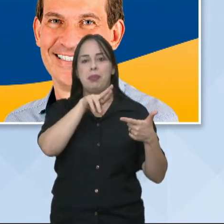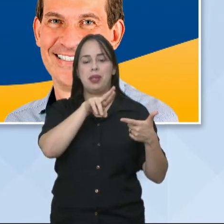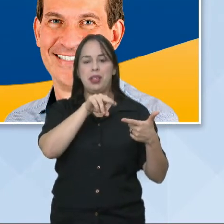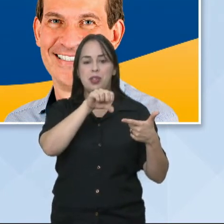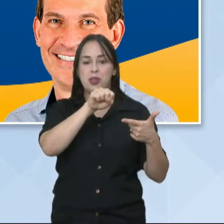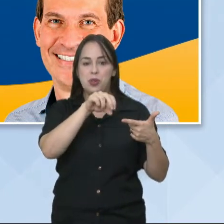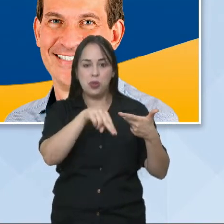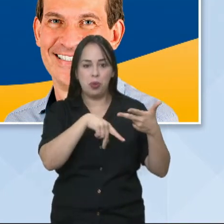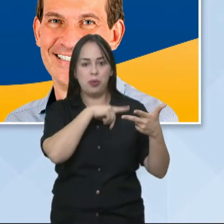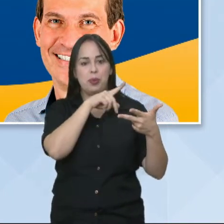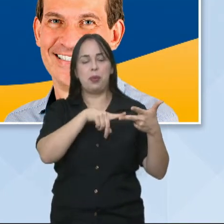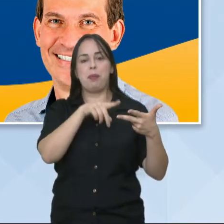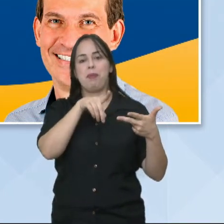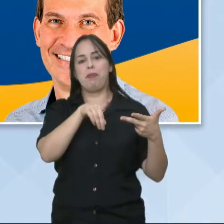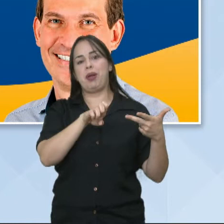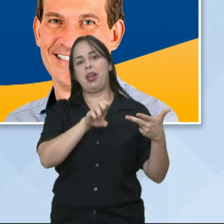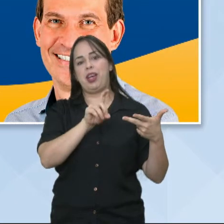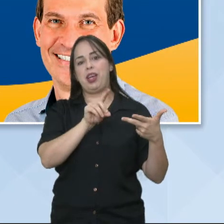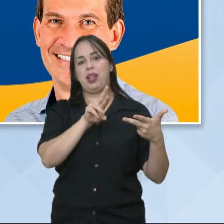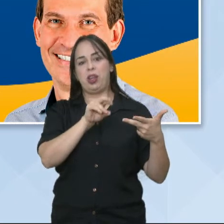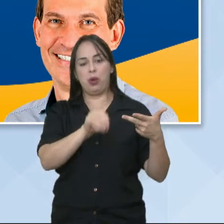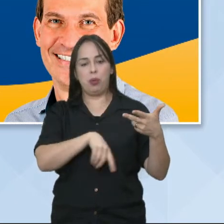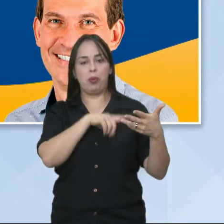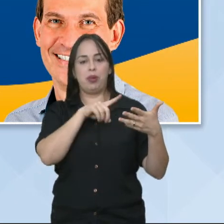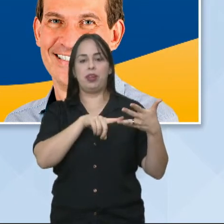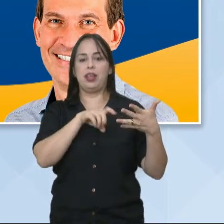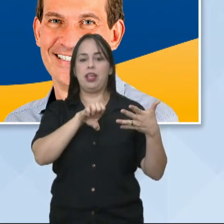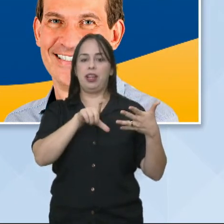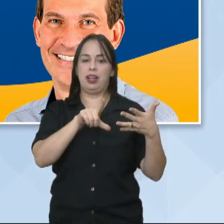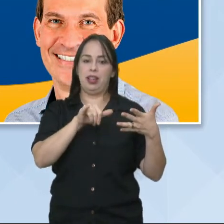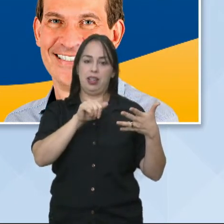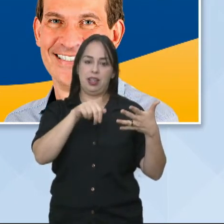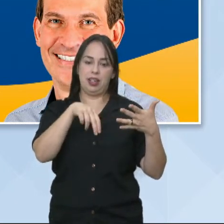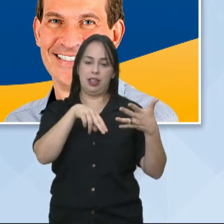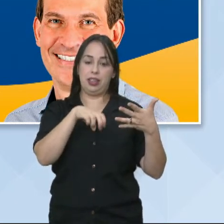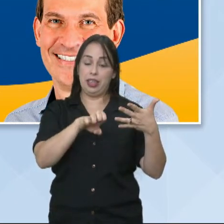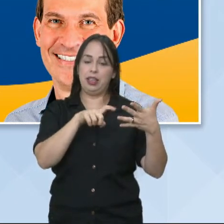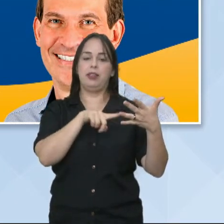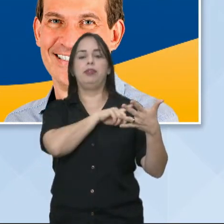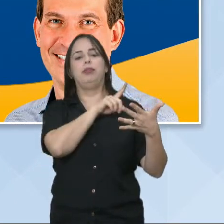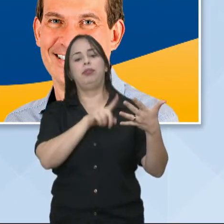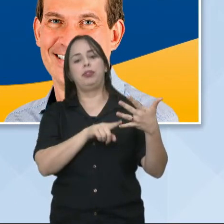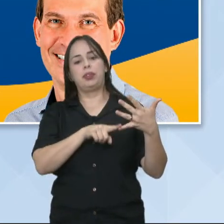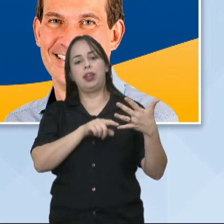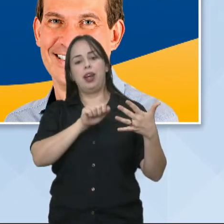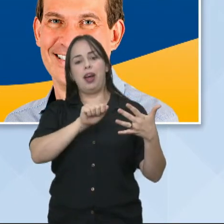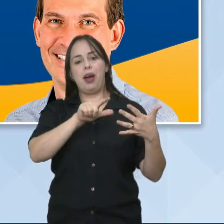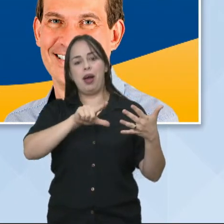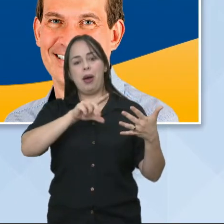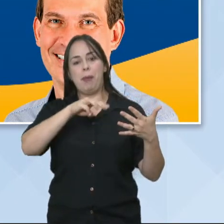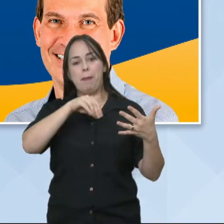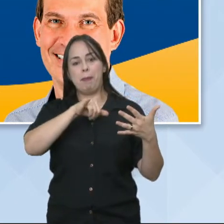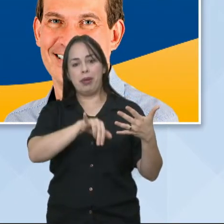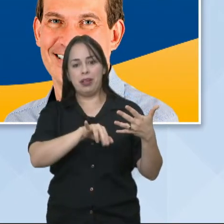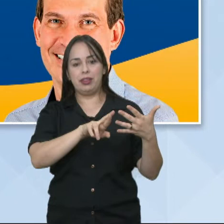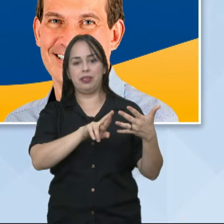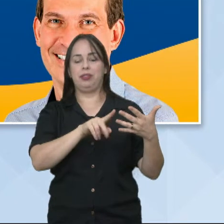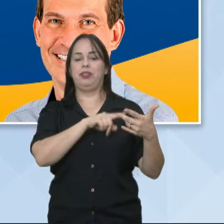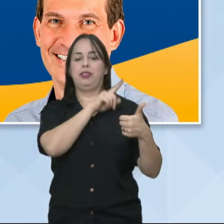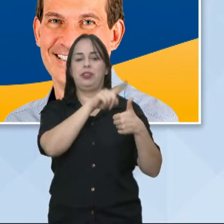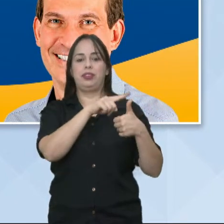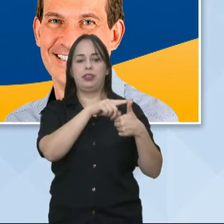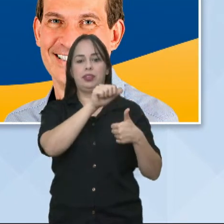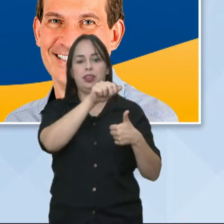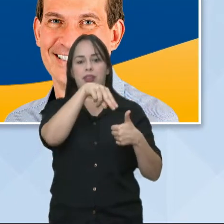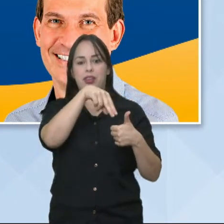divisão, Pedro Anderson, coordenador, a Eliane, supervisora, o Almir, analista, o